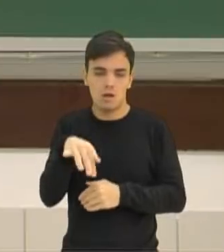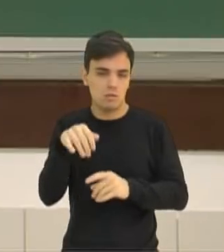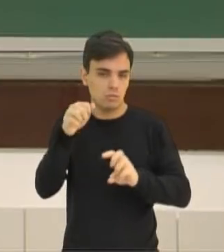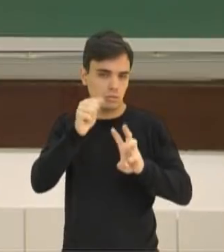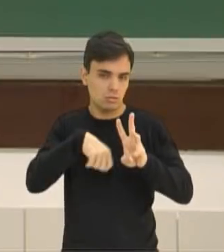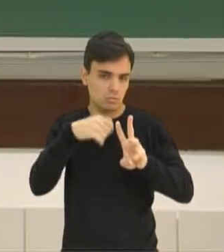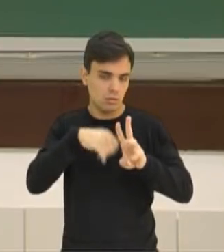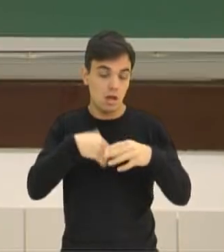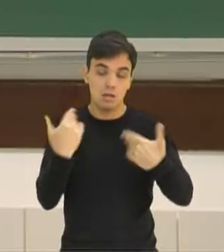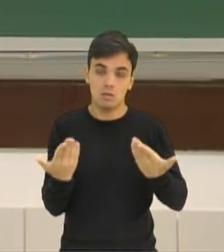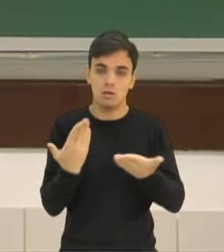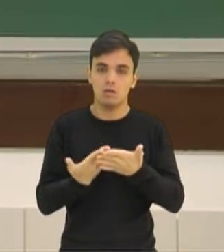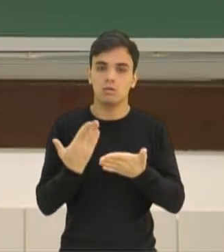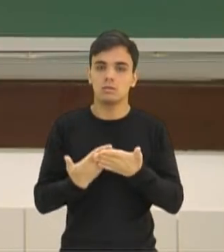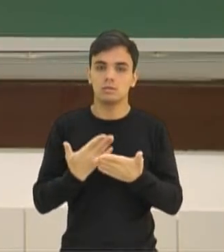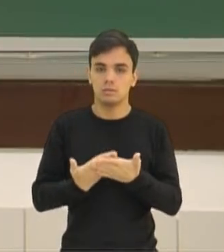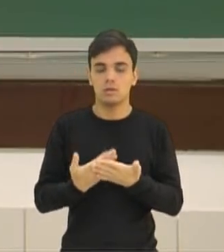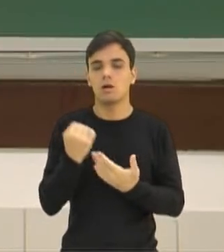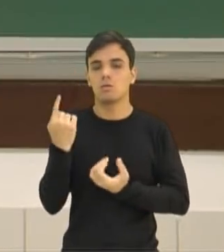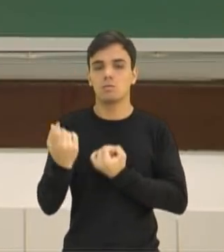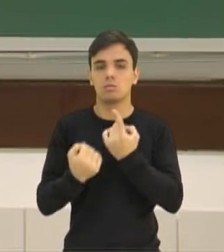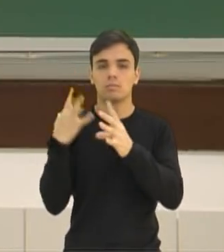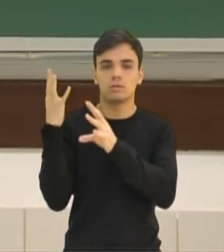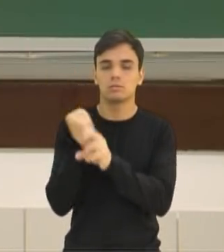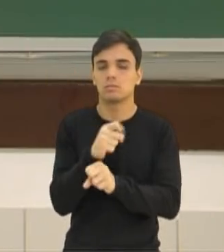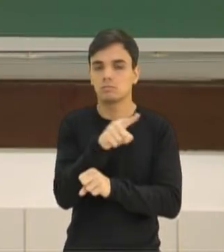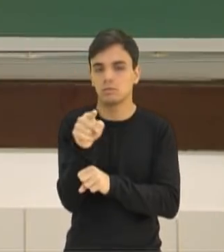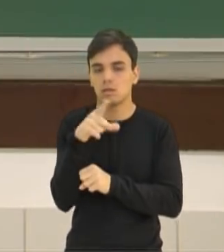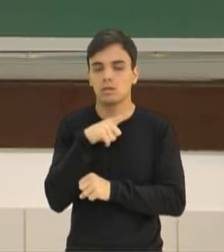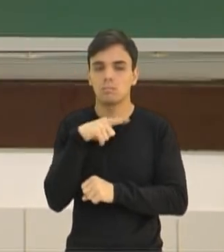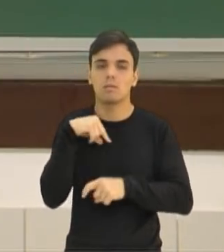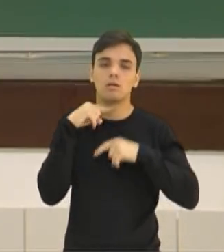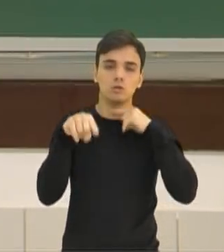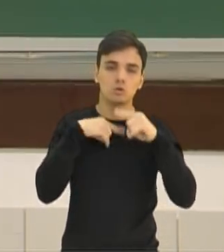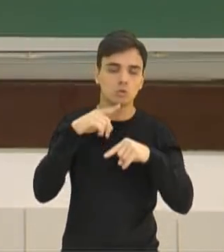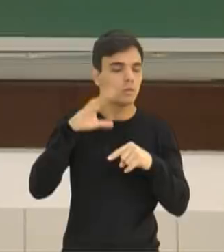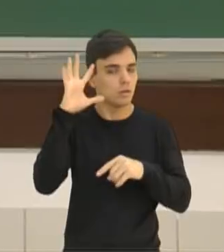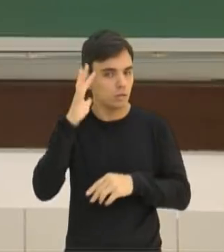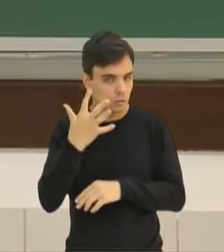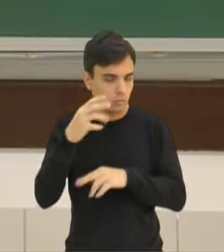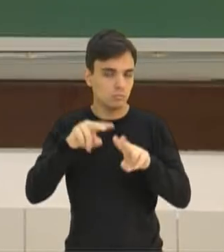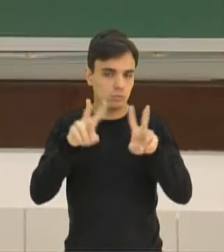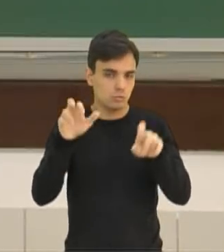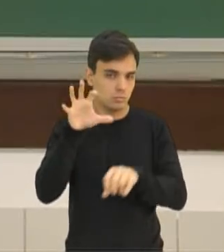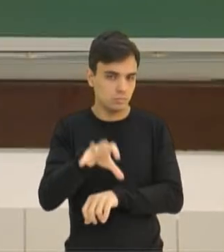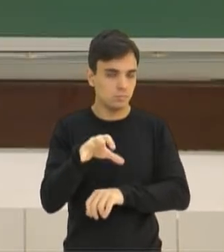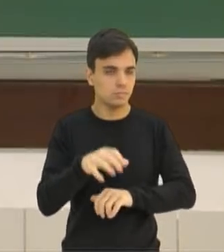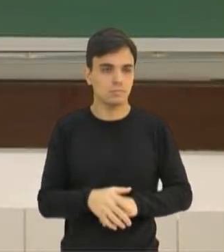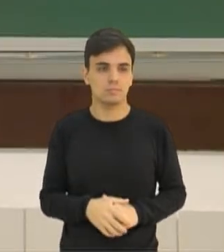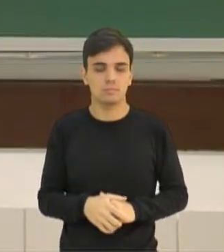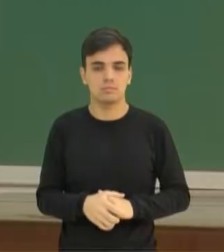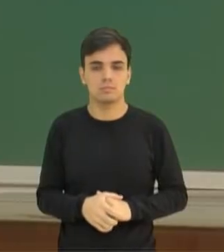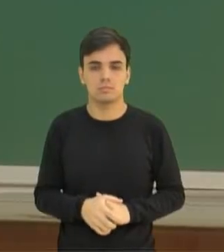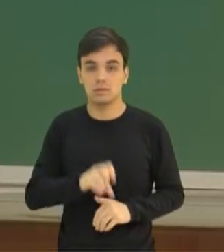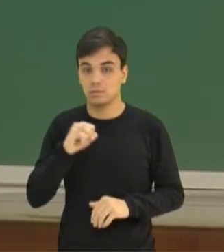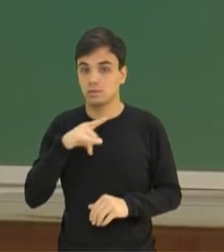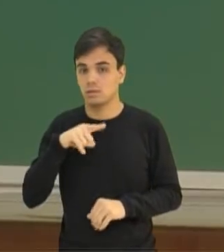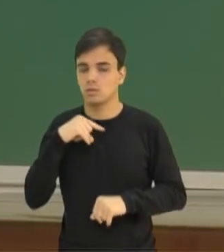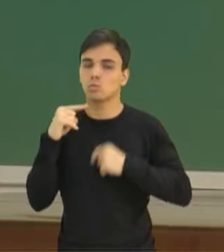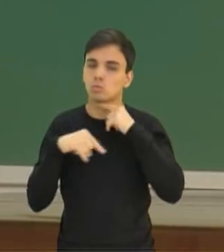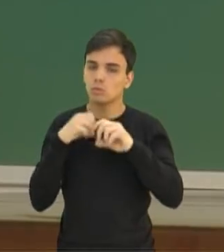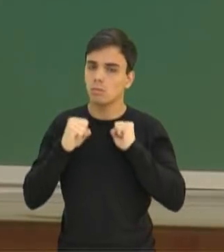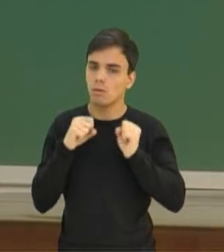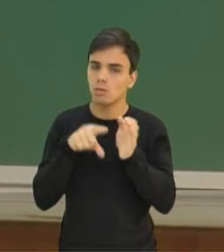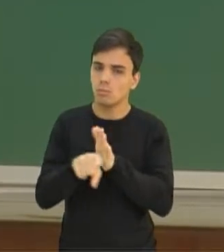então a gente vai trabalhando ali algumas retomadas e vocês vão tirando as dúvidas de vocês em relação a isso, certo? Se tiverem dúvidas, vão